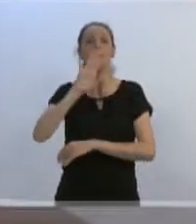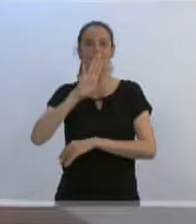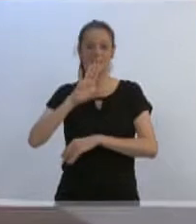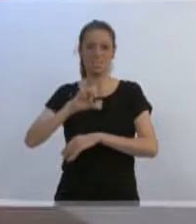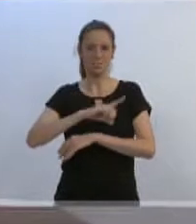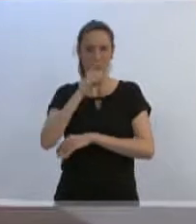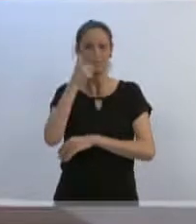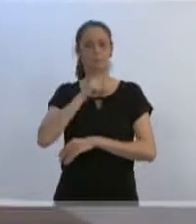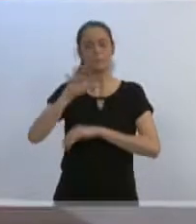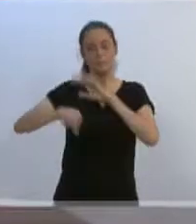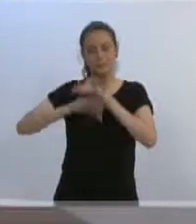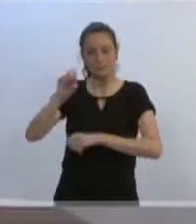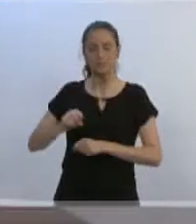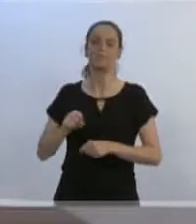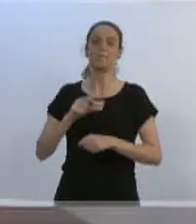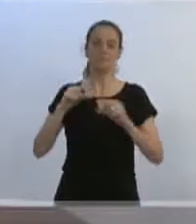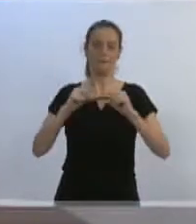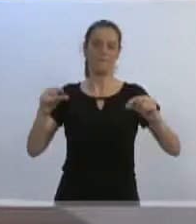aí